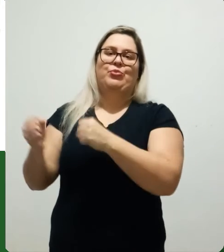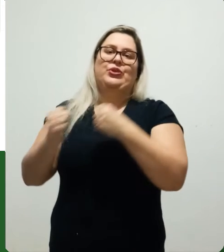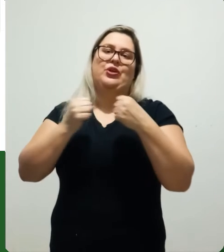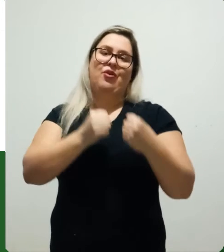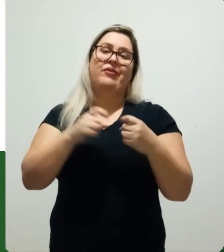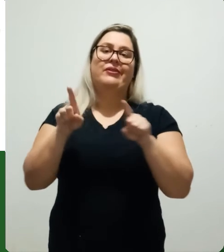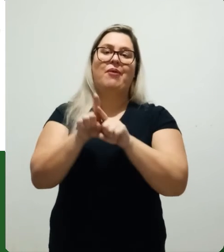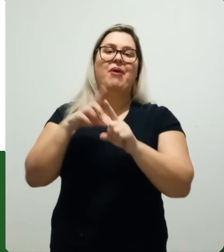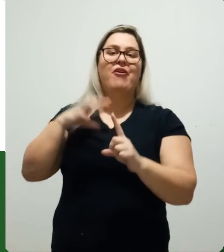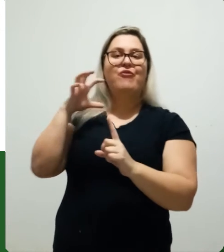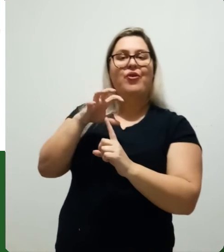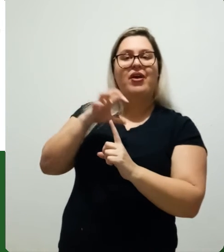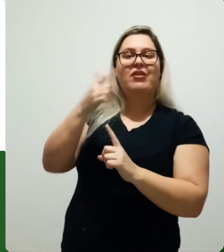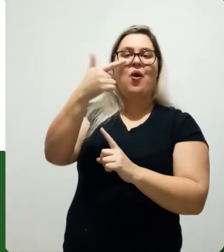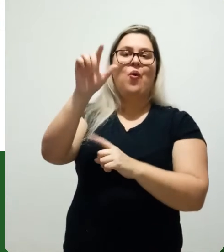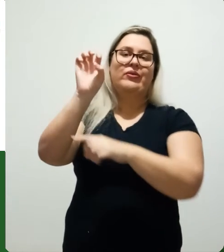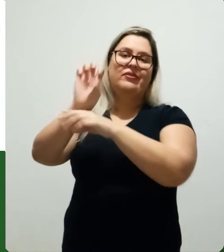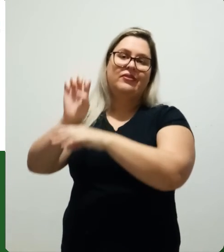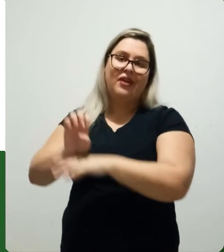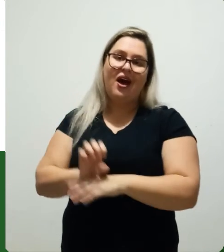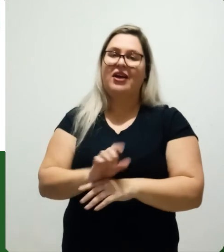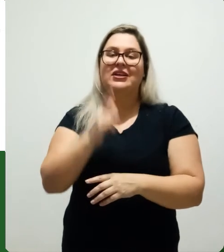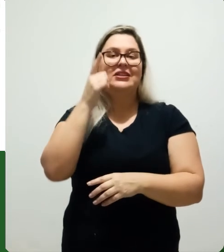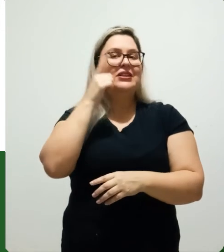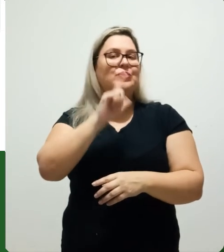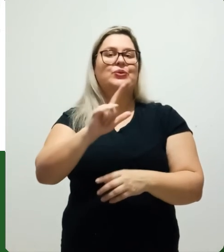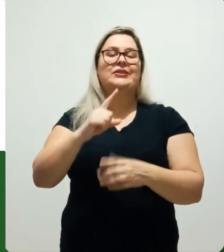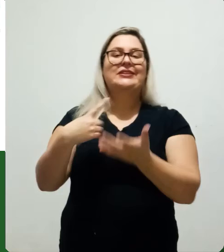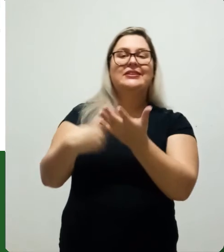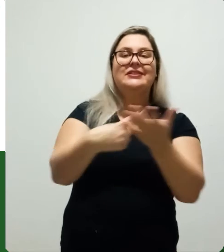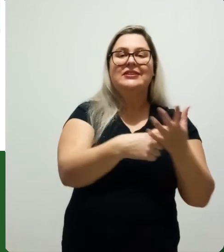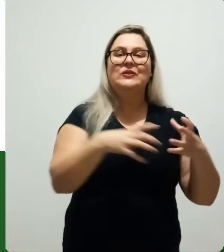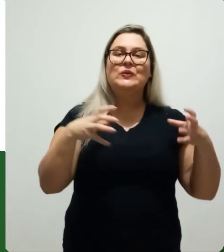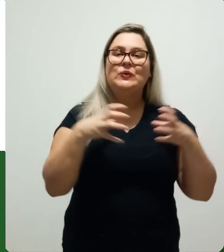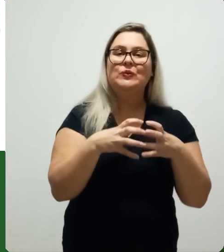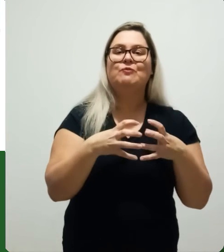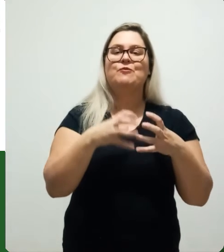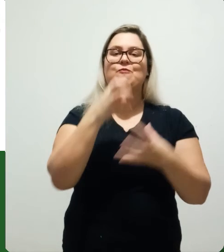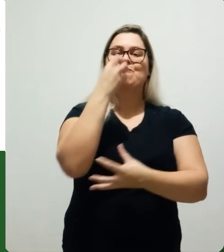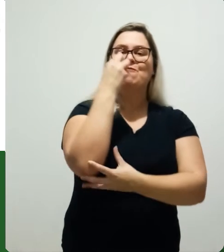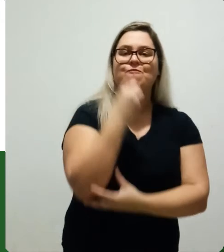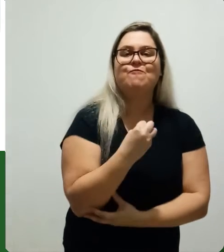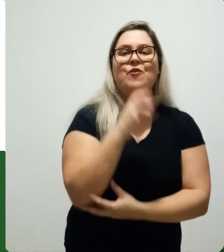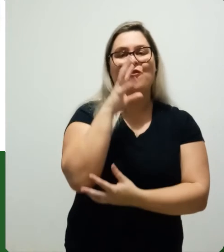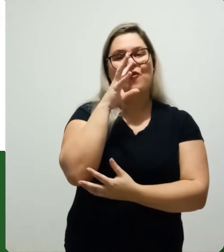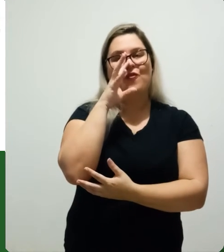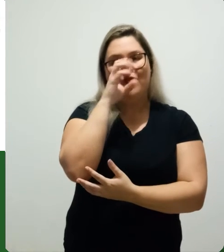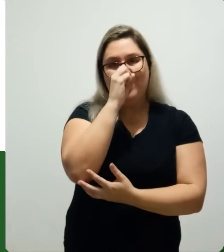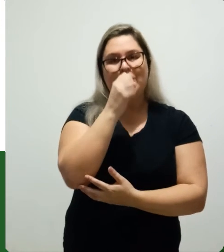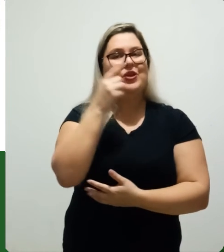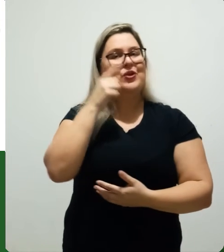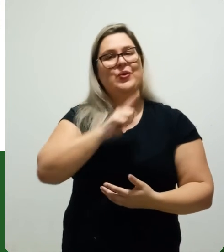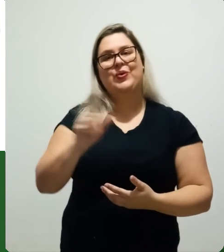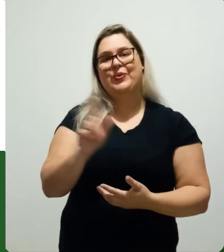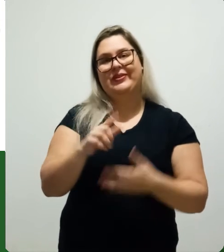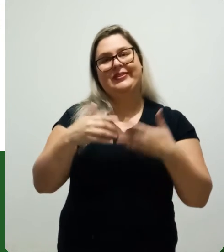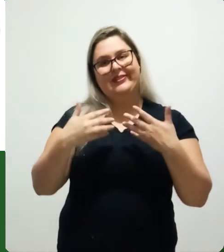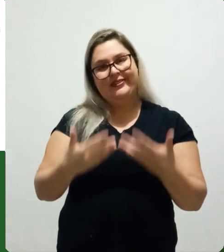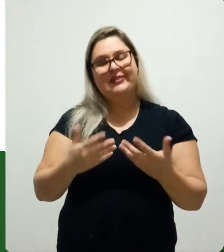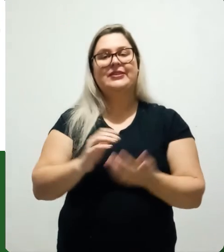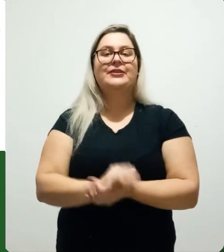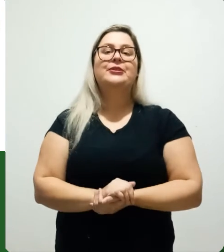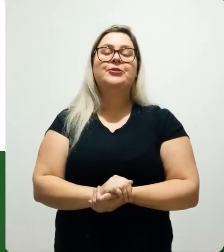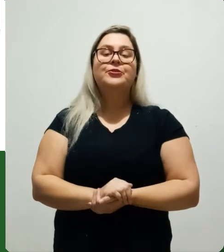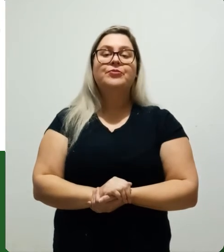tem interferência de fora, né, dos outros estados, então você não conseguia ter uma ação coordenada de revolta em toda a região, e as demais regiões vinham e